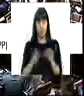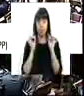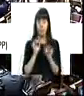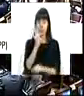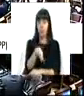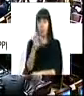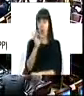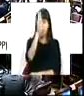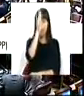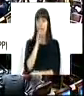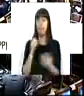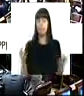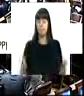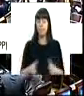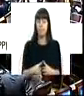esta opção do Governo